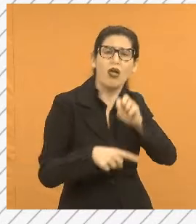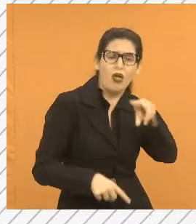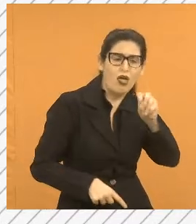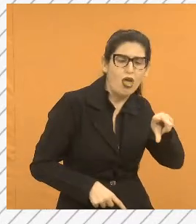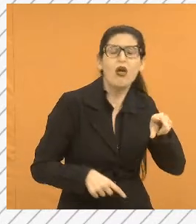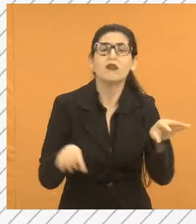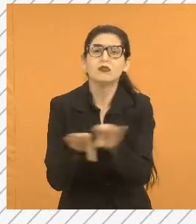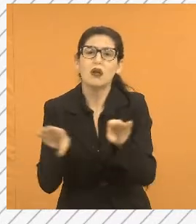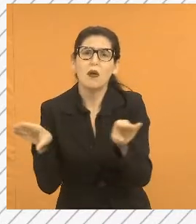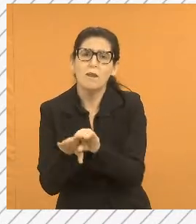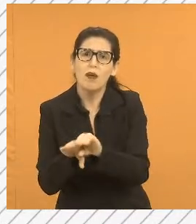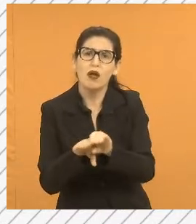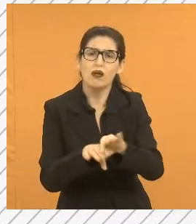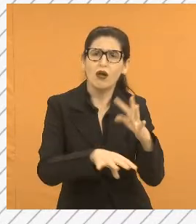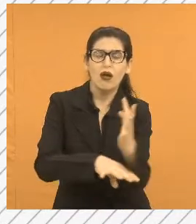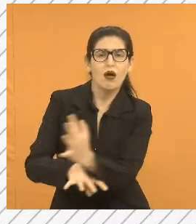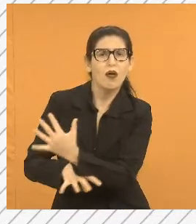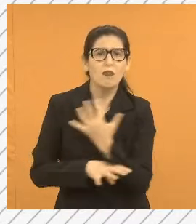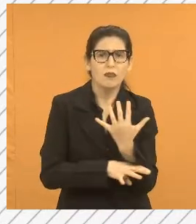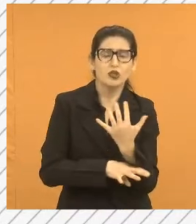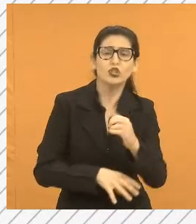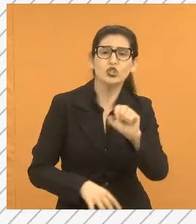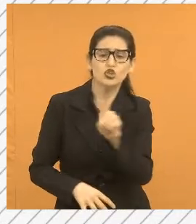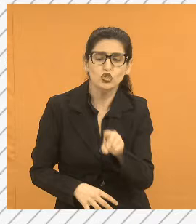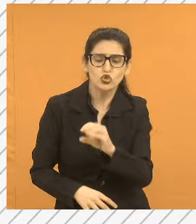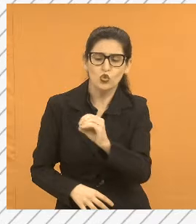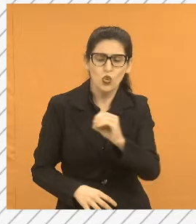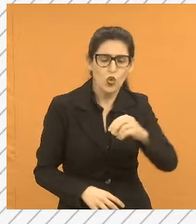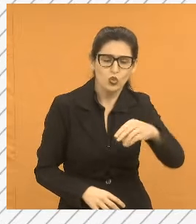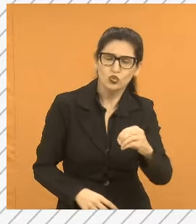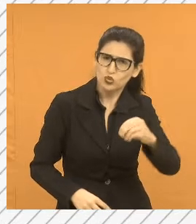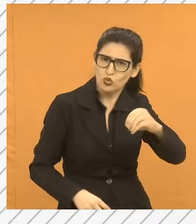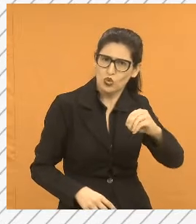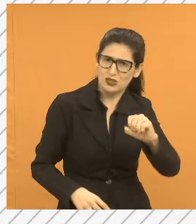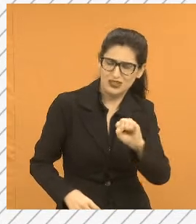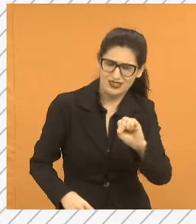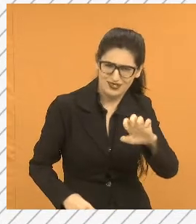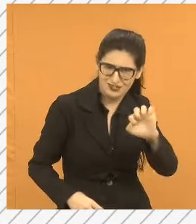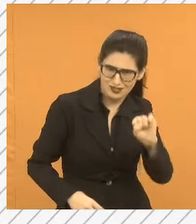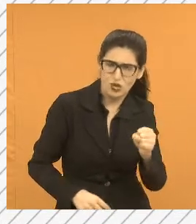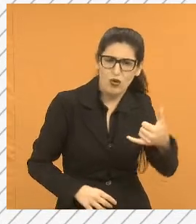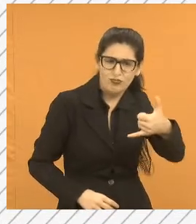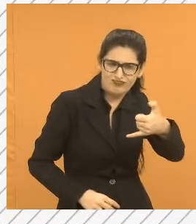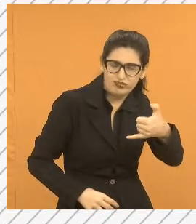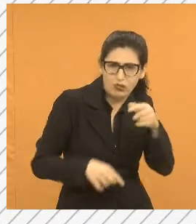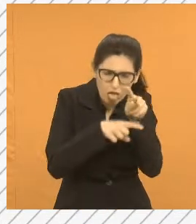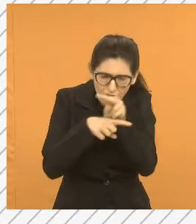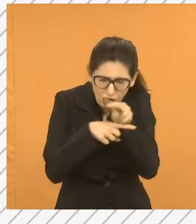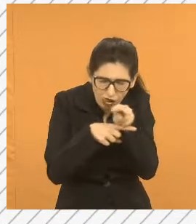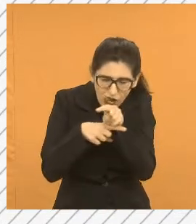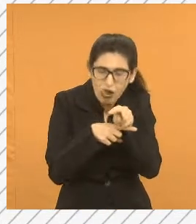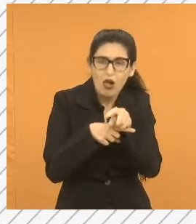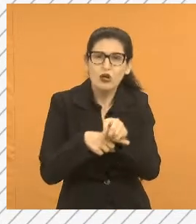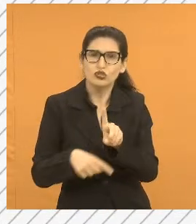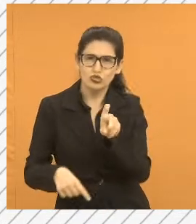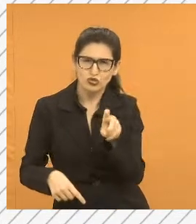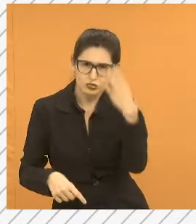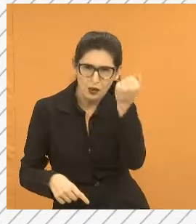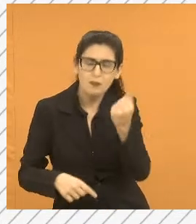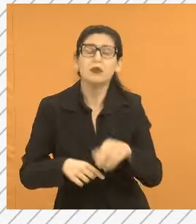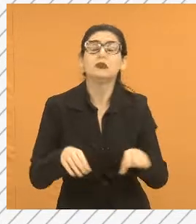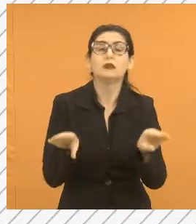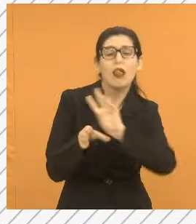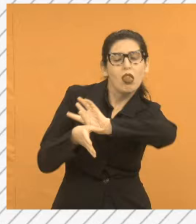ambiental e vigilância de zoonoses. Além disso, contamos com diversos